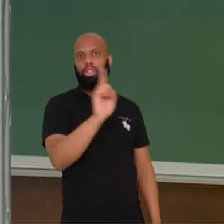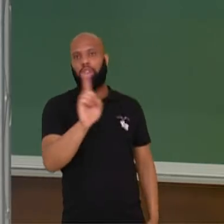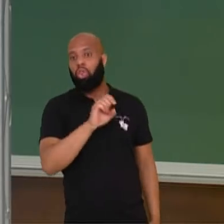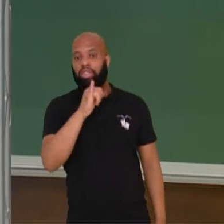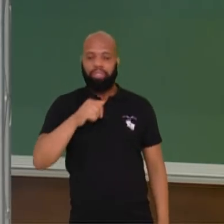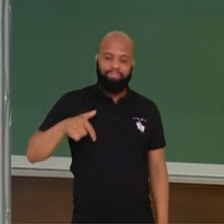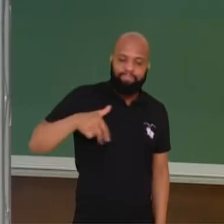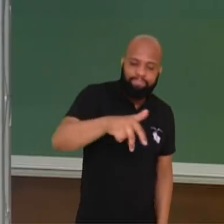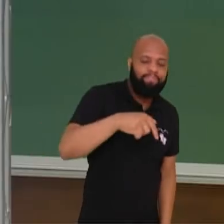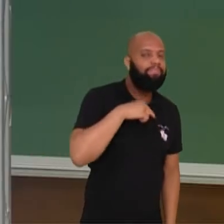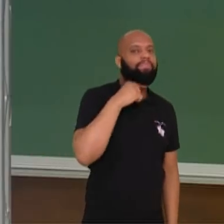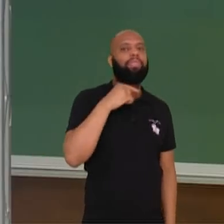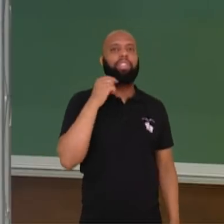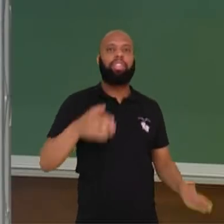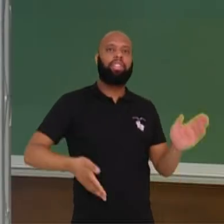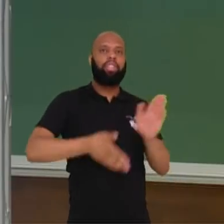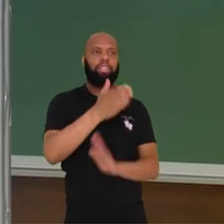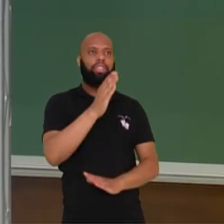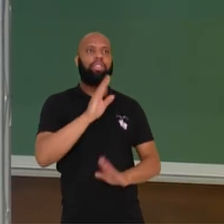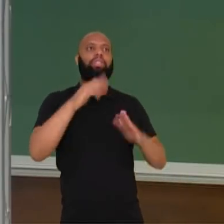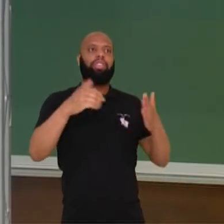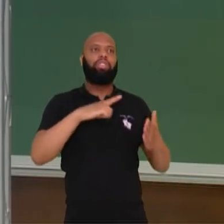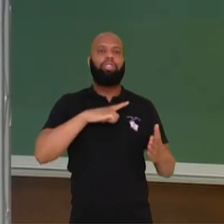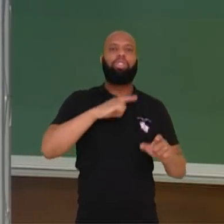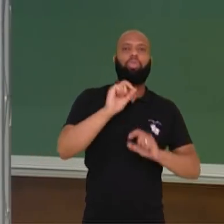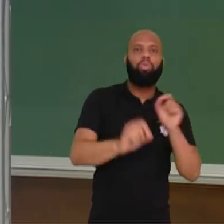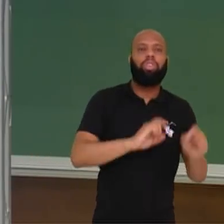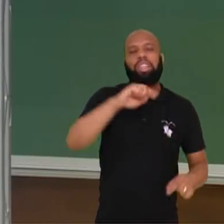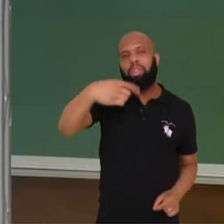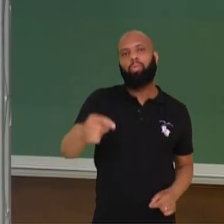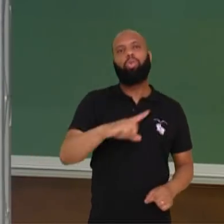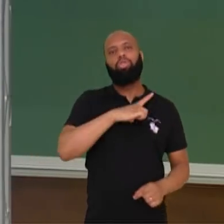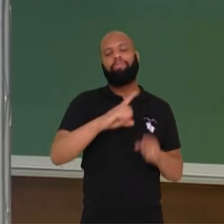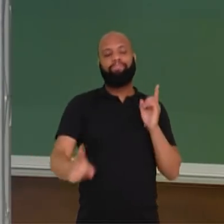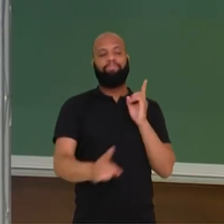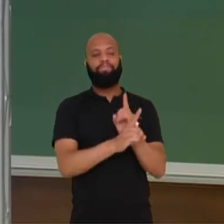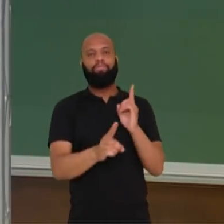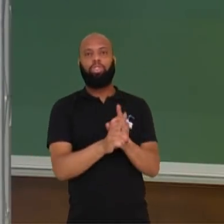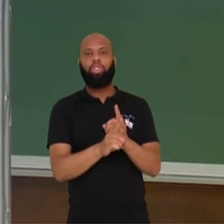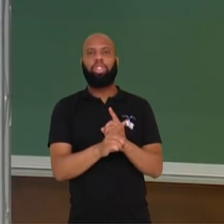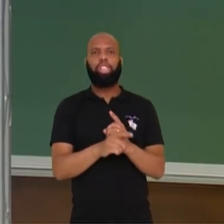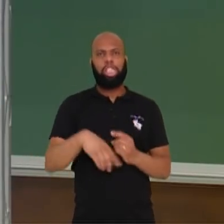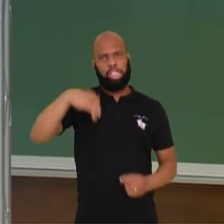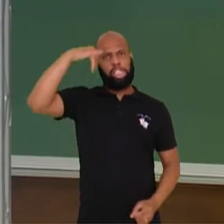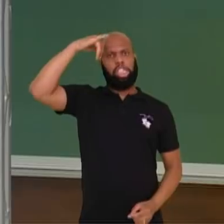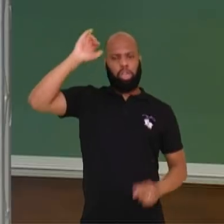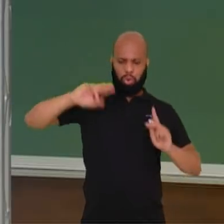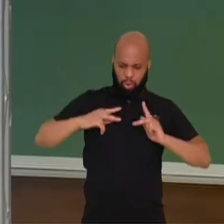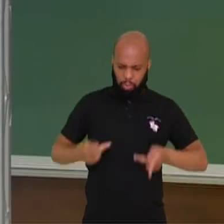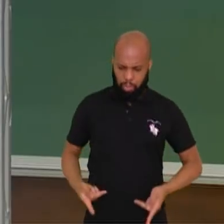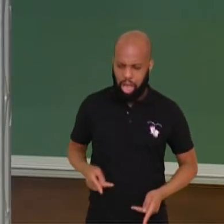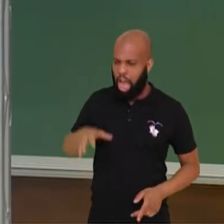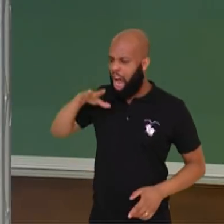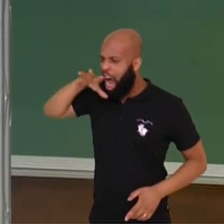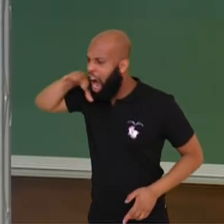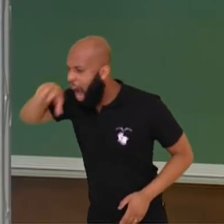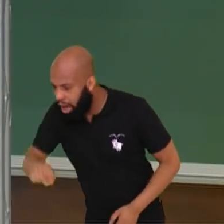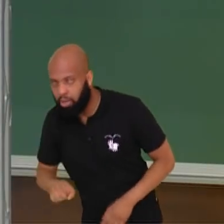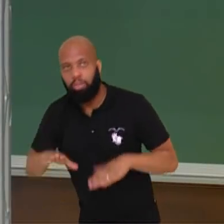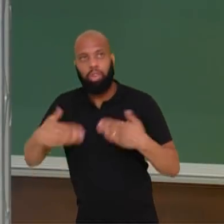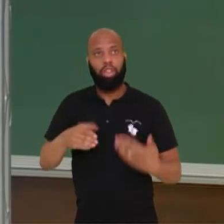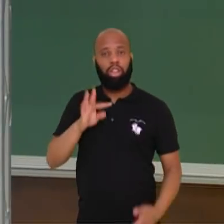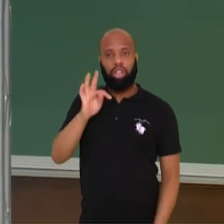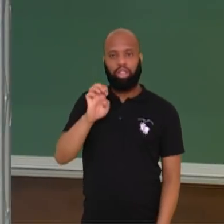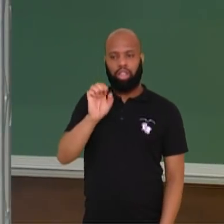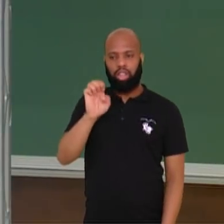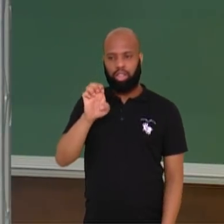conseguia sair de lá, e acabavam encontrados eventualmente pelo Minotauro que os devorava. Muito bem, Teseu toma para